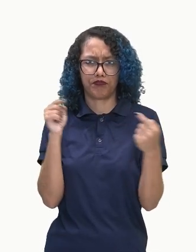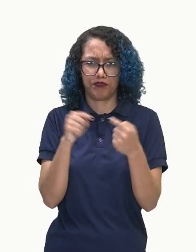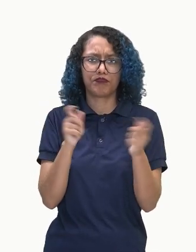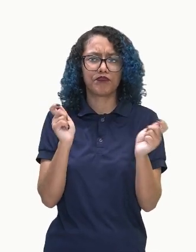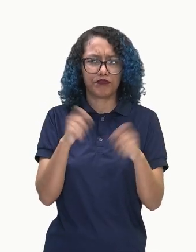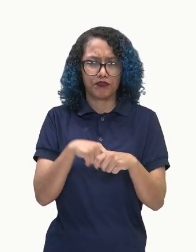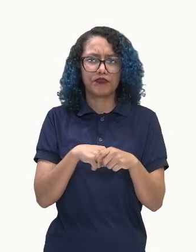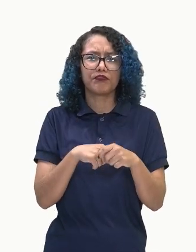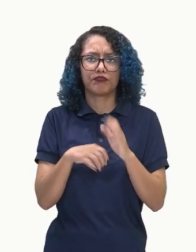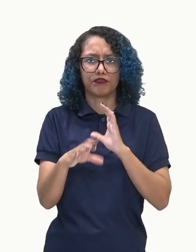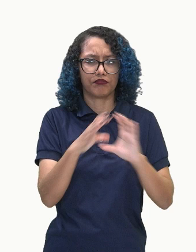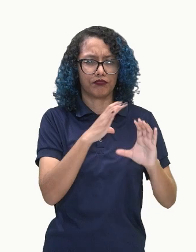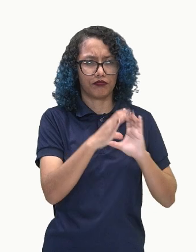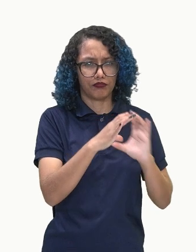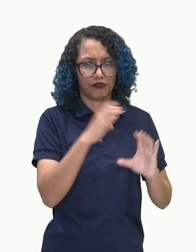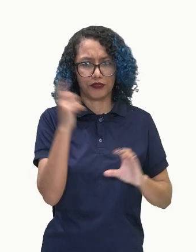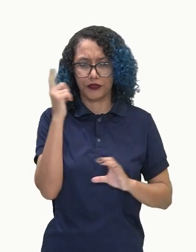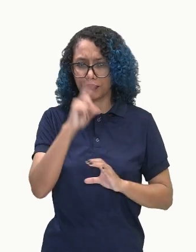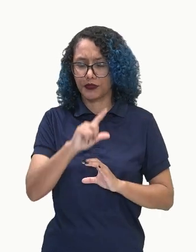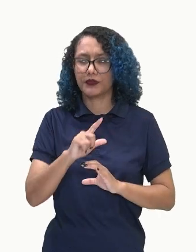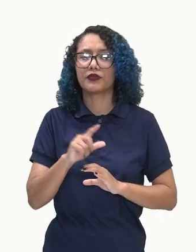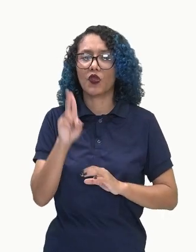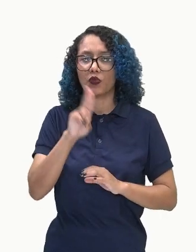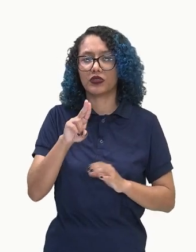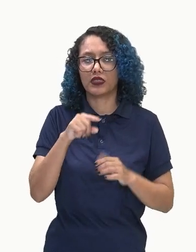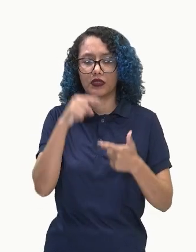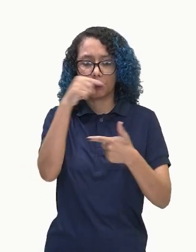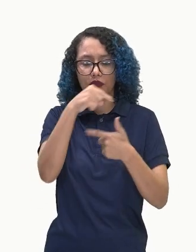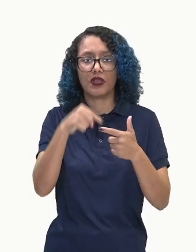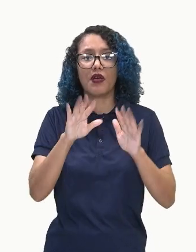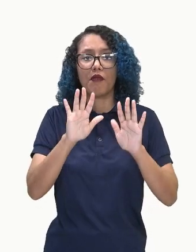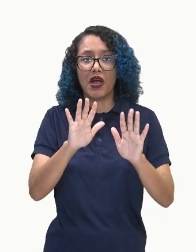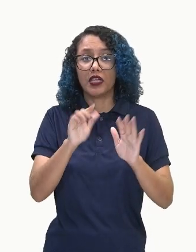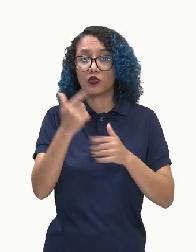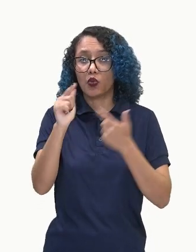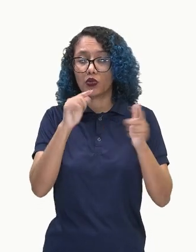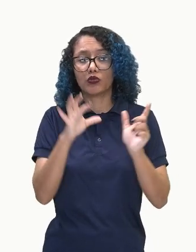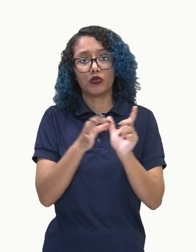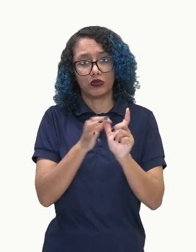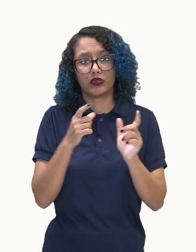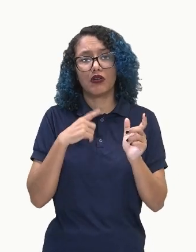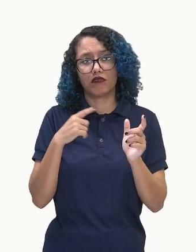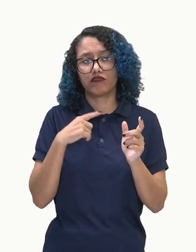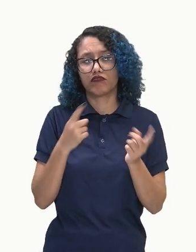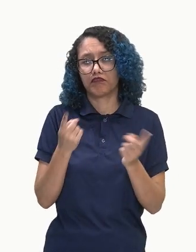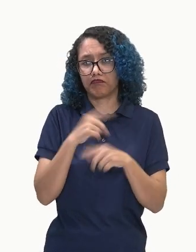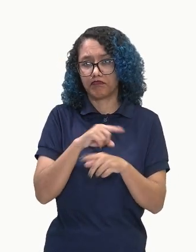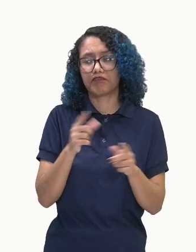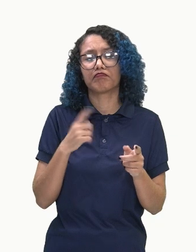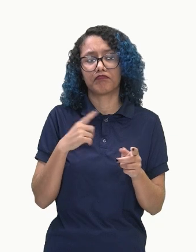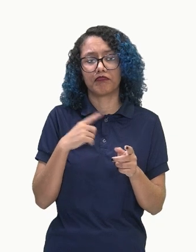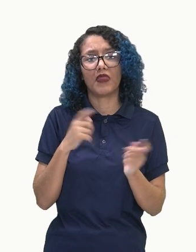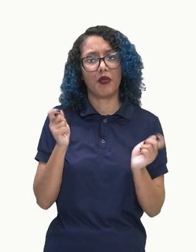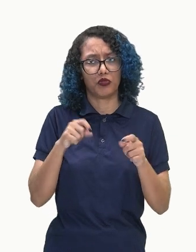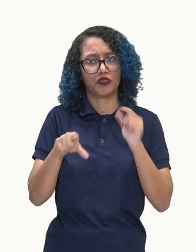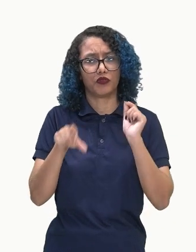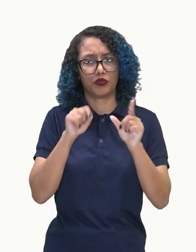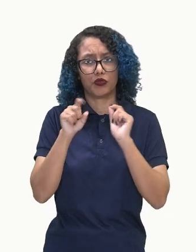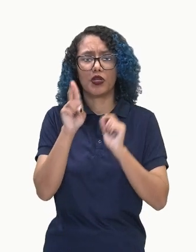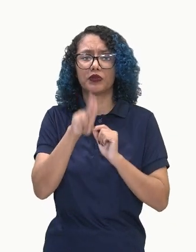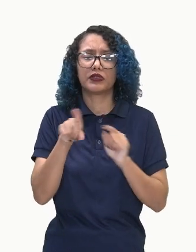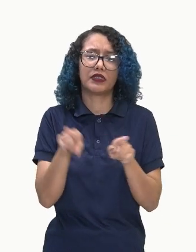dessa comunicação. Mas é interessante saber que existem outras conjunções adversativas e que eu posso